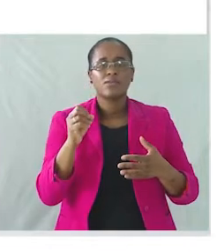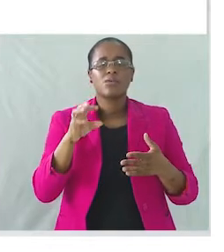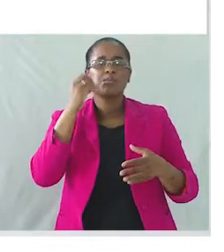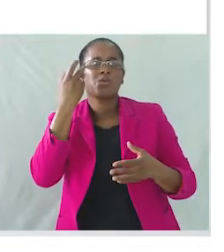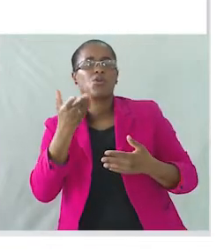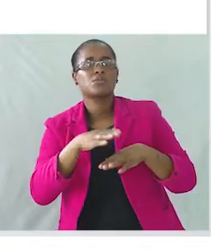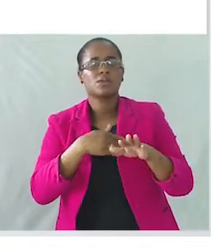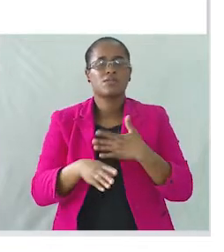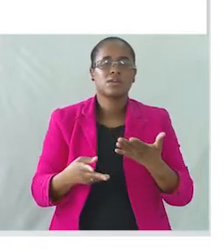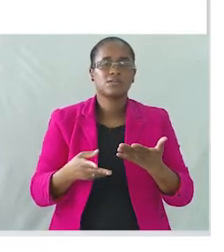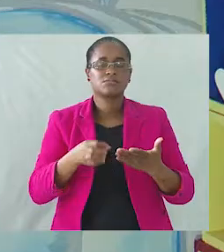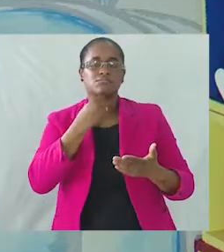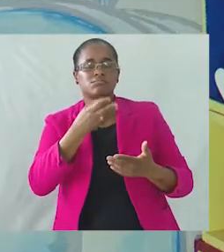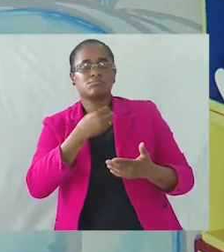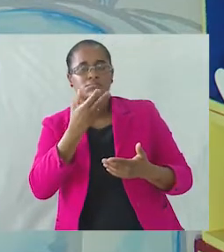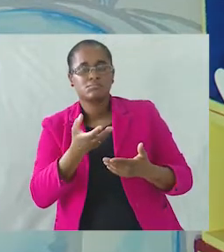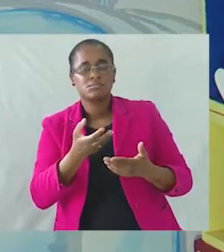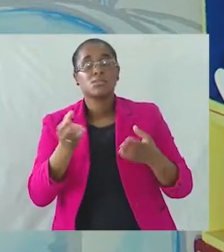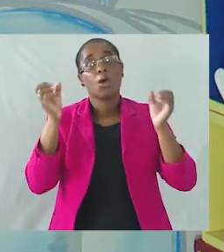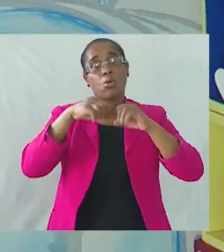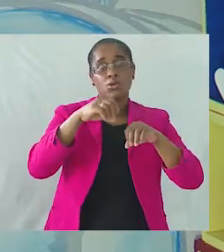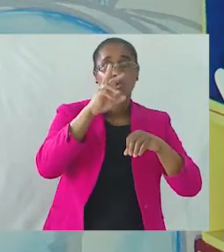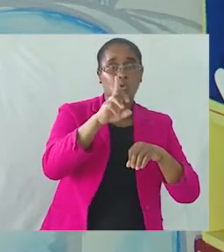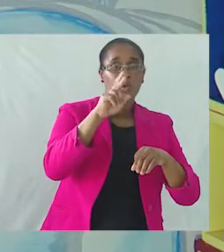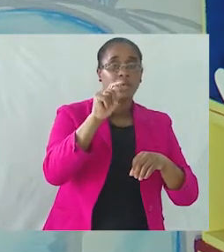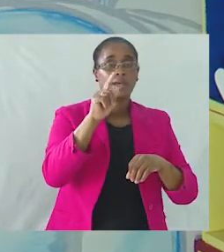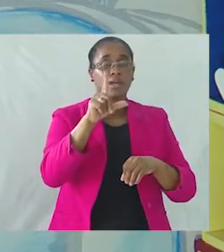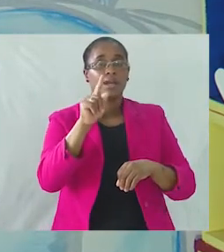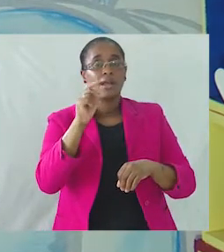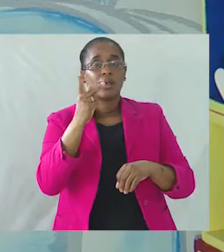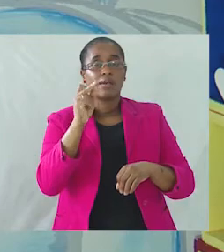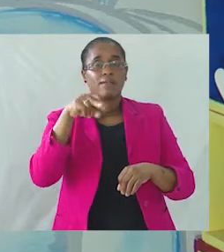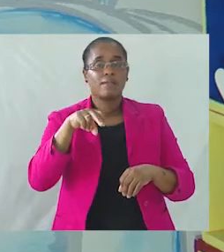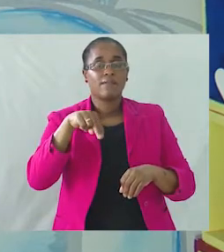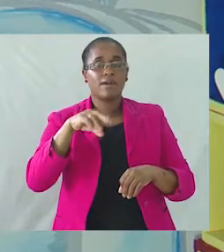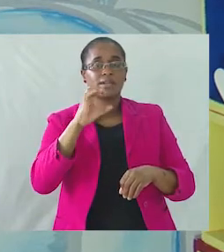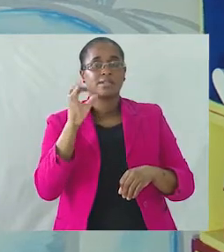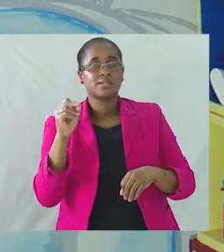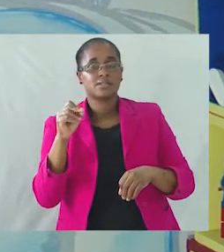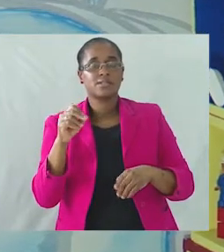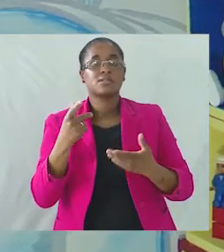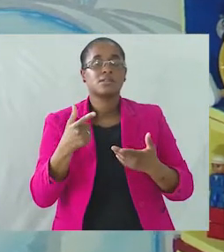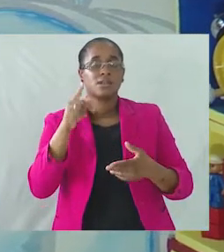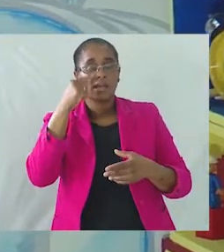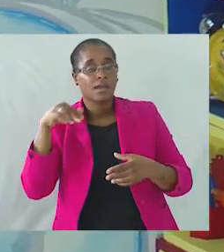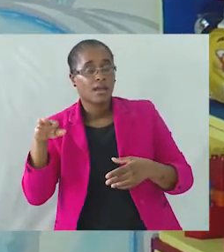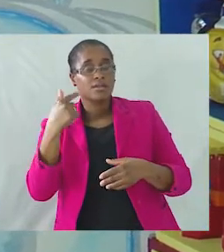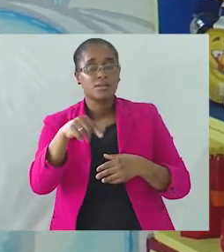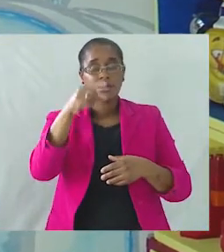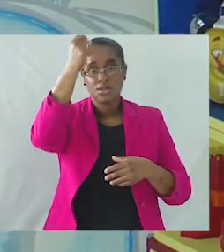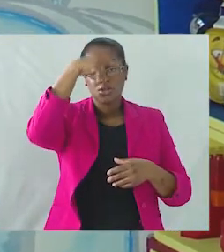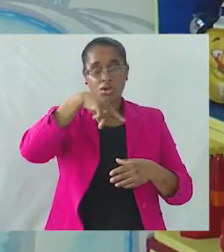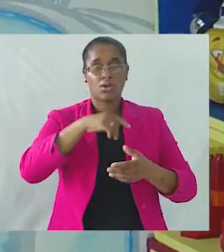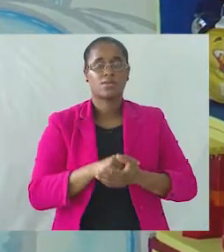a relevância da ação que elas têm na história. Por isso, são protagonistas,